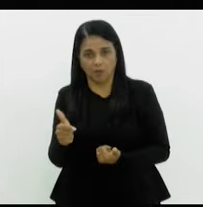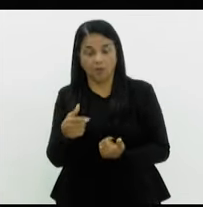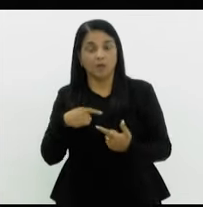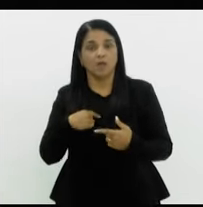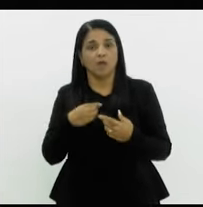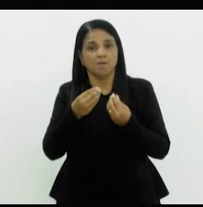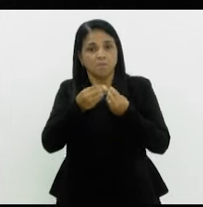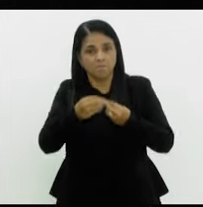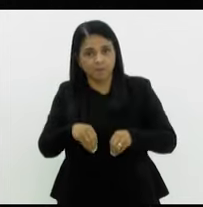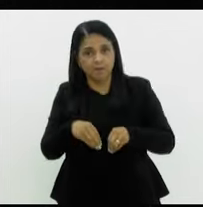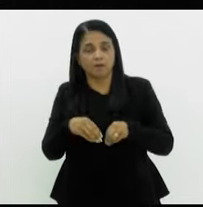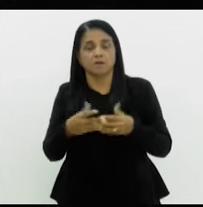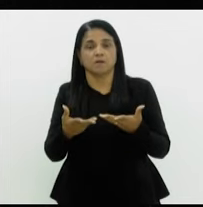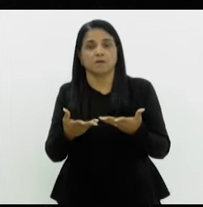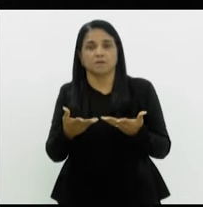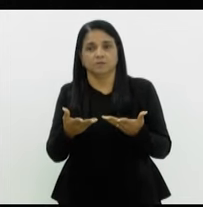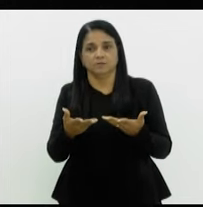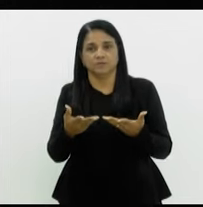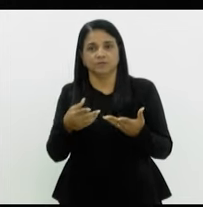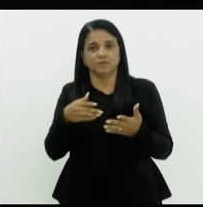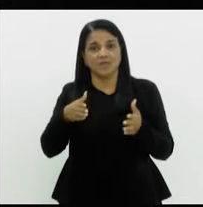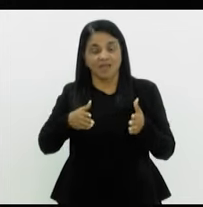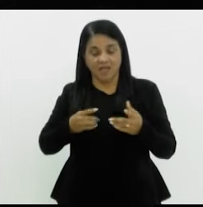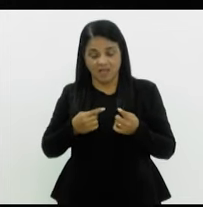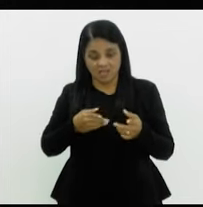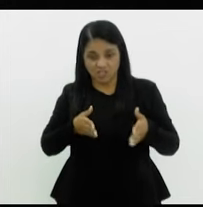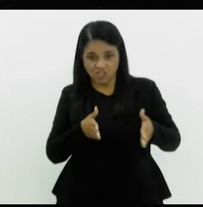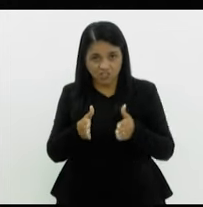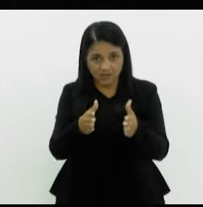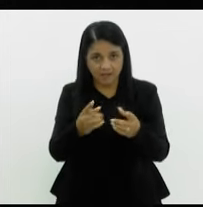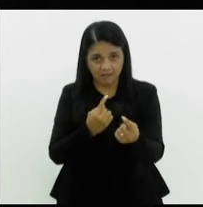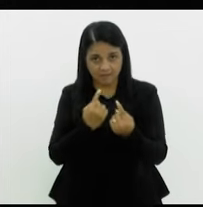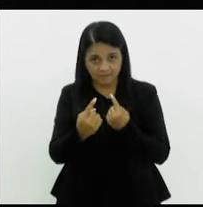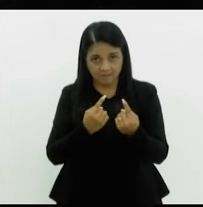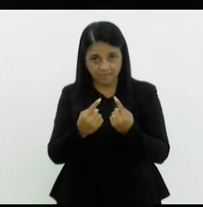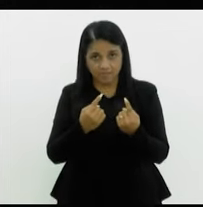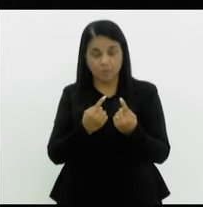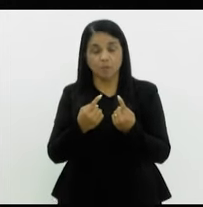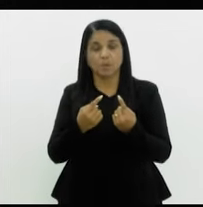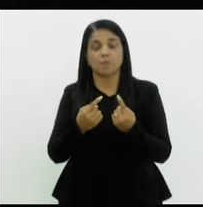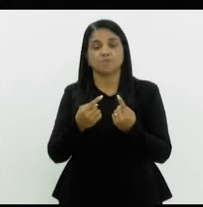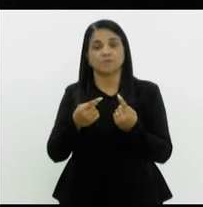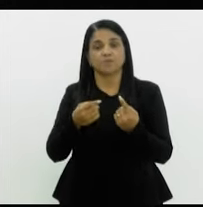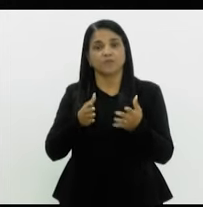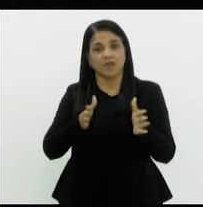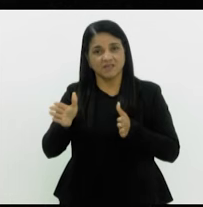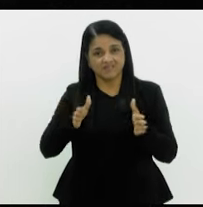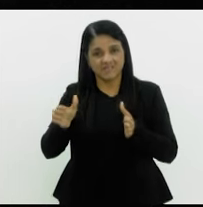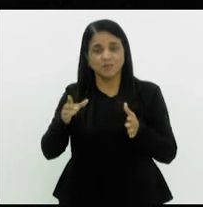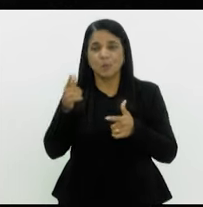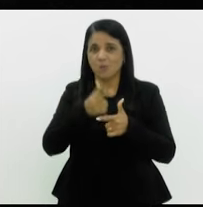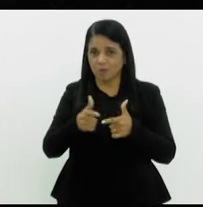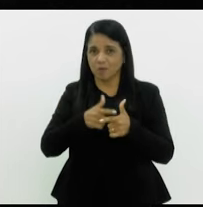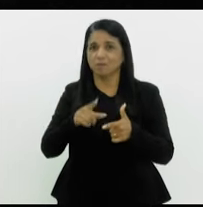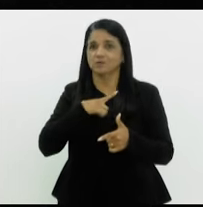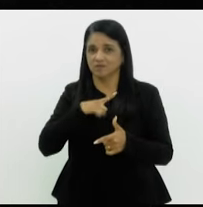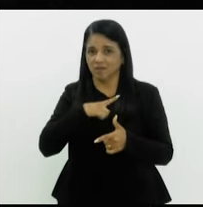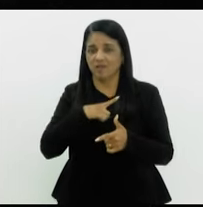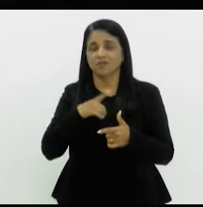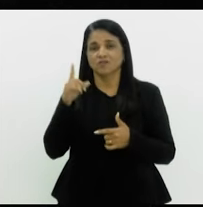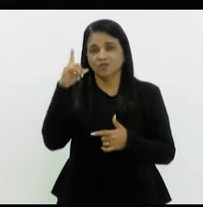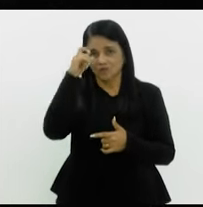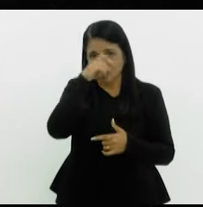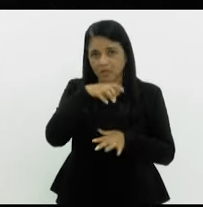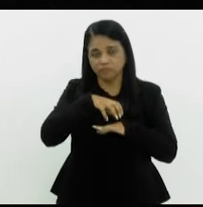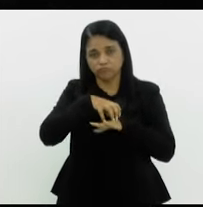da estrada de acesso a esse assentamento tem causado uma série de problemas, desde dificuldades